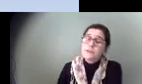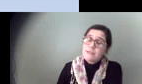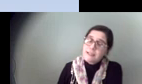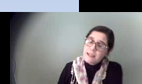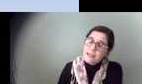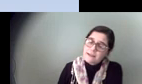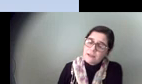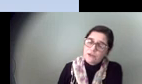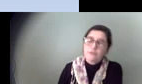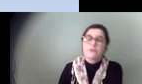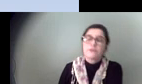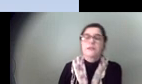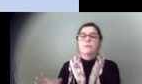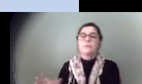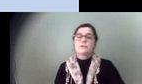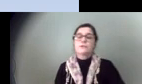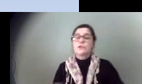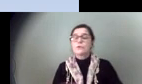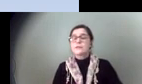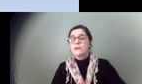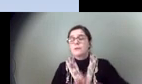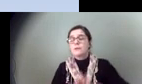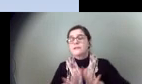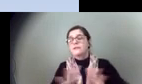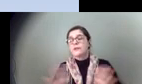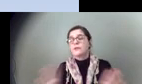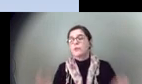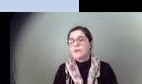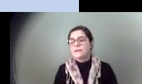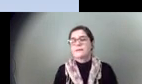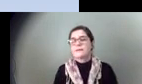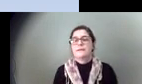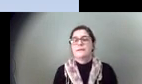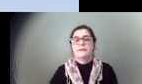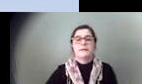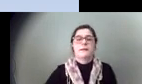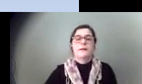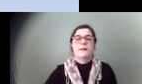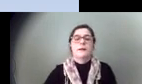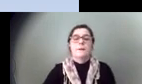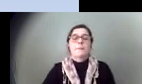ficar numa posição discreta na sala de aula, ele vai ficar numa posição onde ele consiga observar toda a sala.